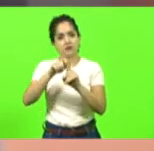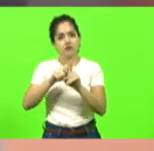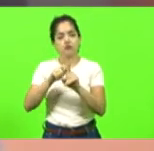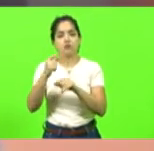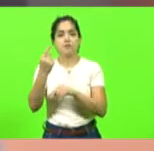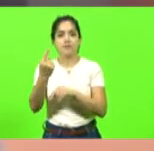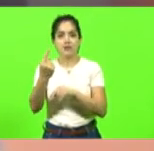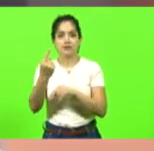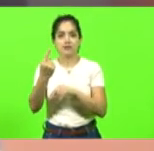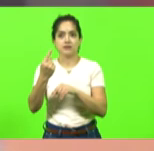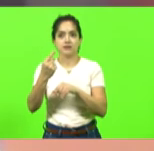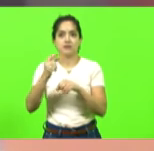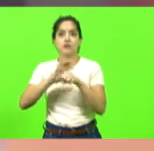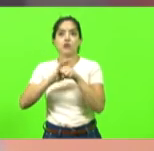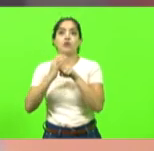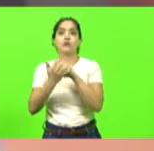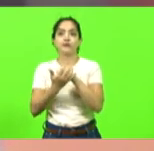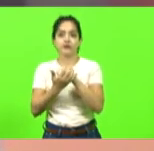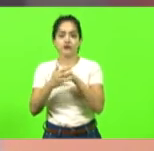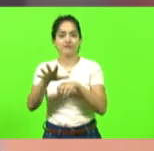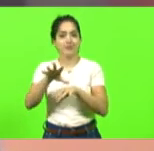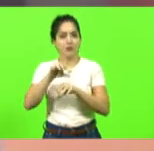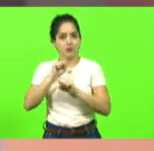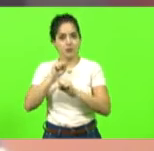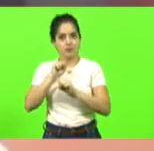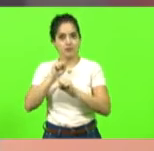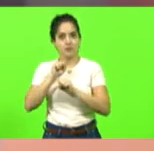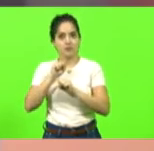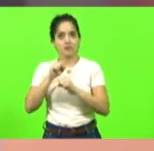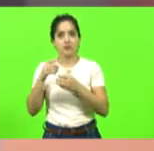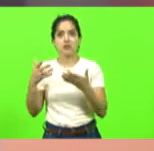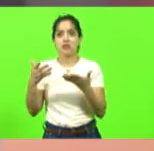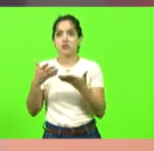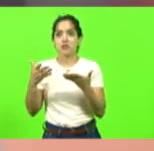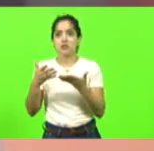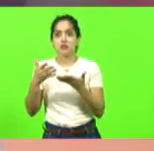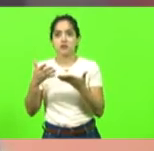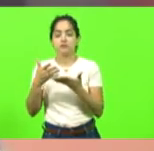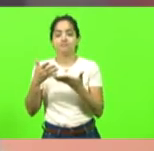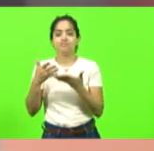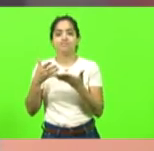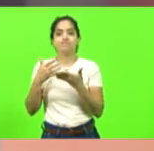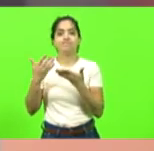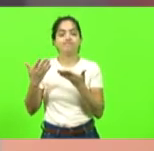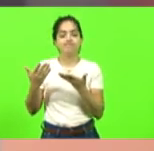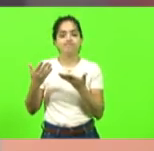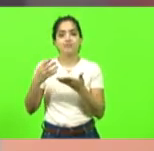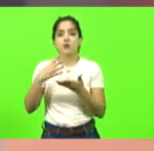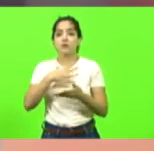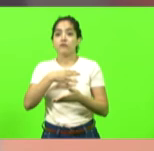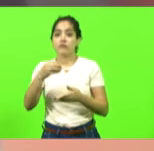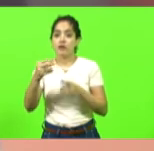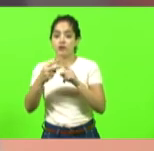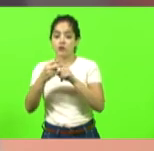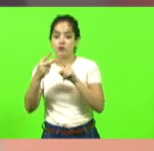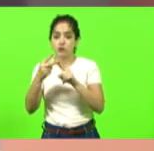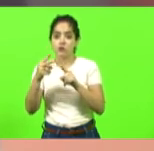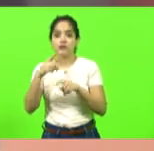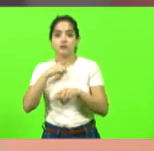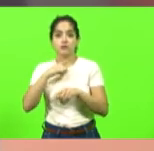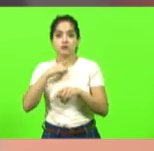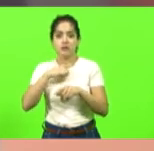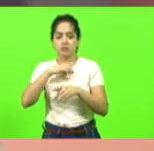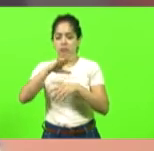para o Covid. E eu perdi ele e estou sem chão, deputada. Eu tenho dois filhos, nossa vida está